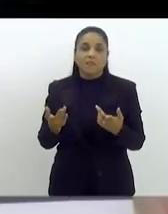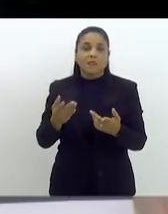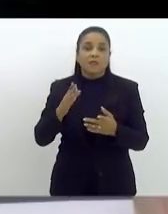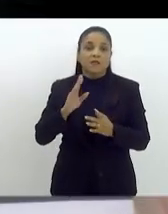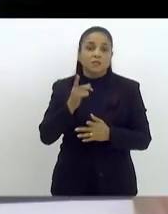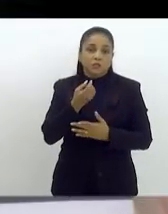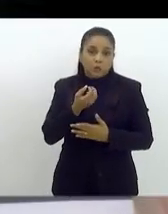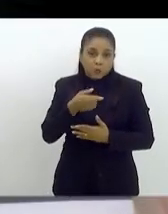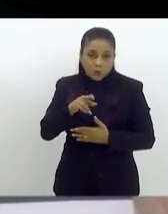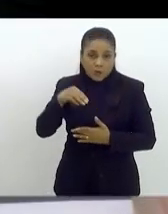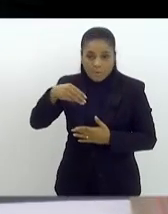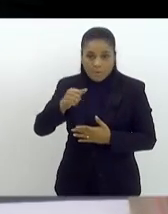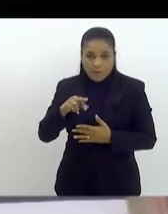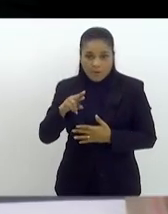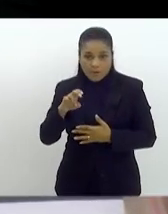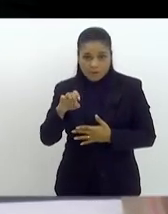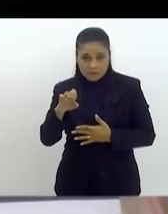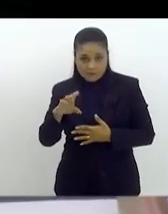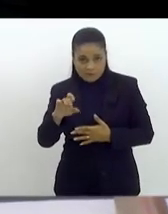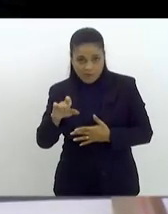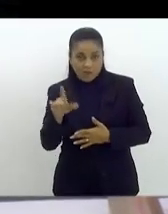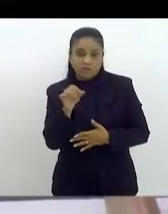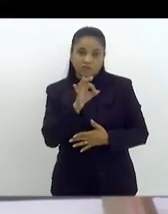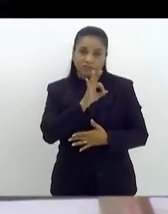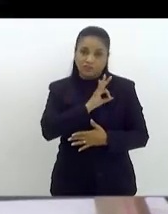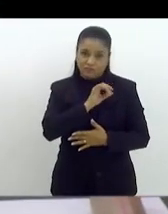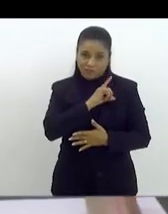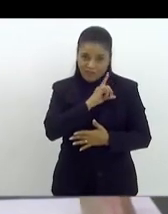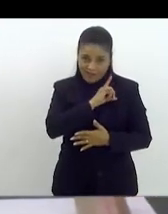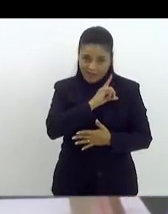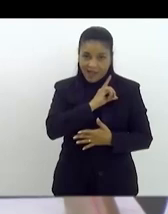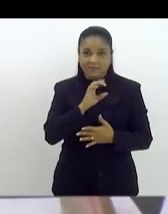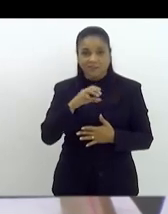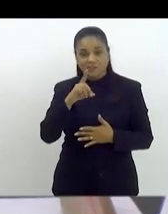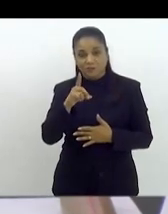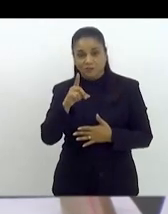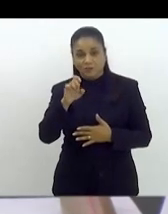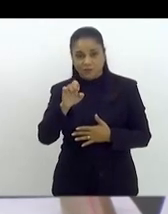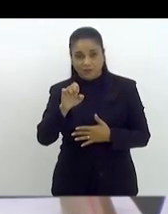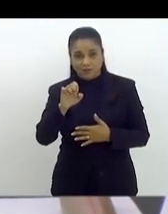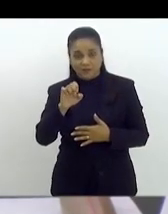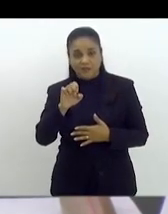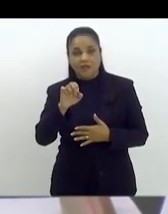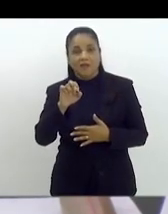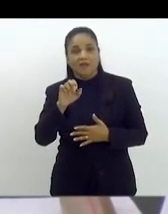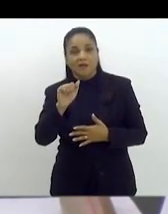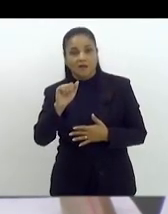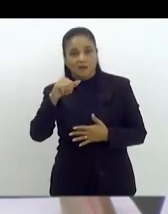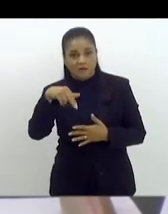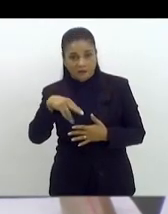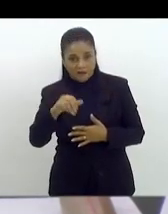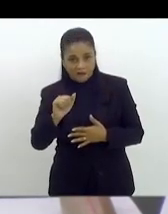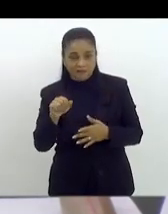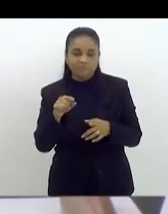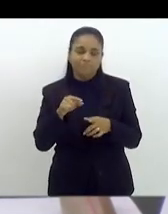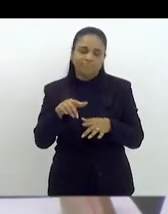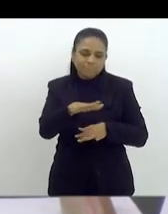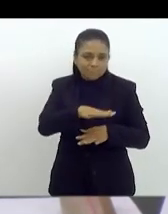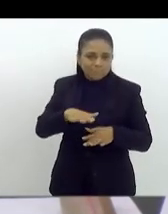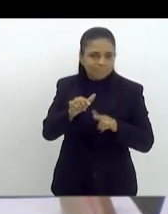já foi delegada de Dean tem uma atuação na área bem bem relevante e